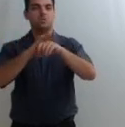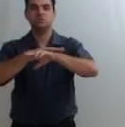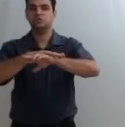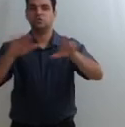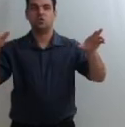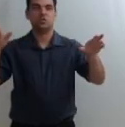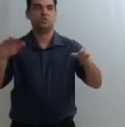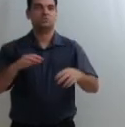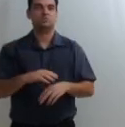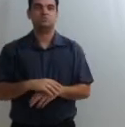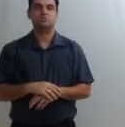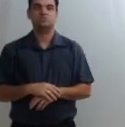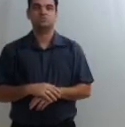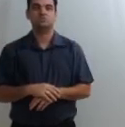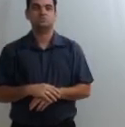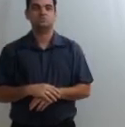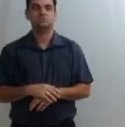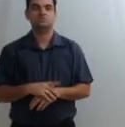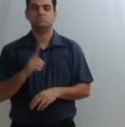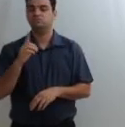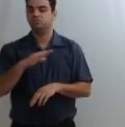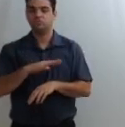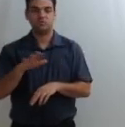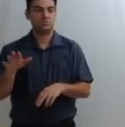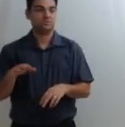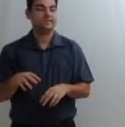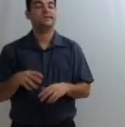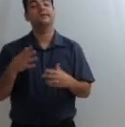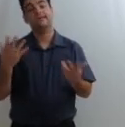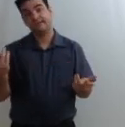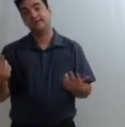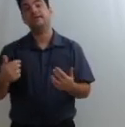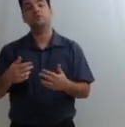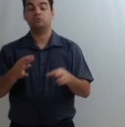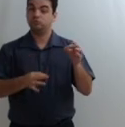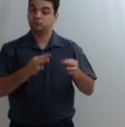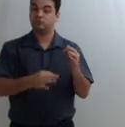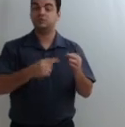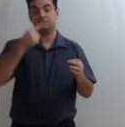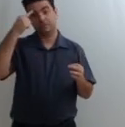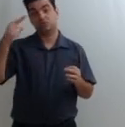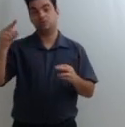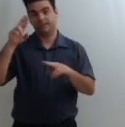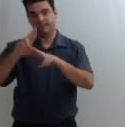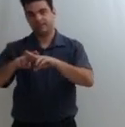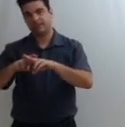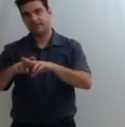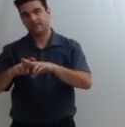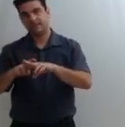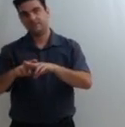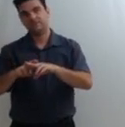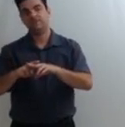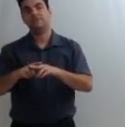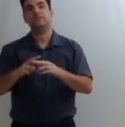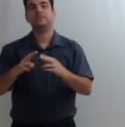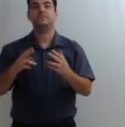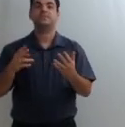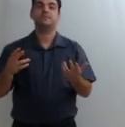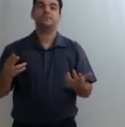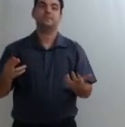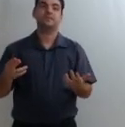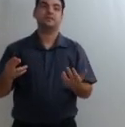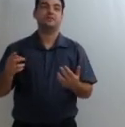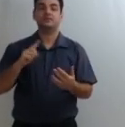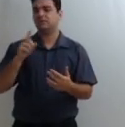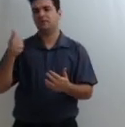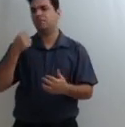falta grave que ensejou pelo juízo da execução a denegação do livramento